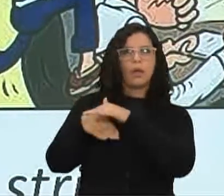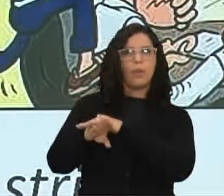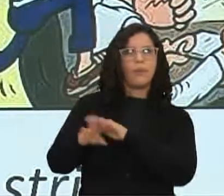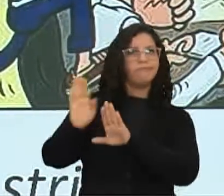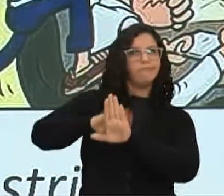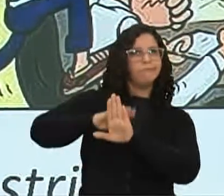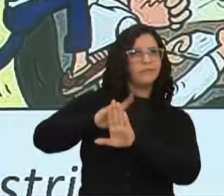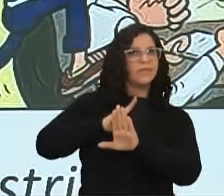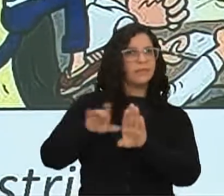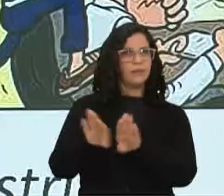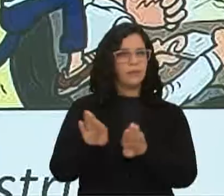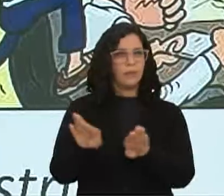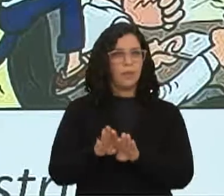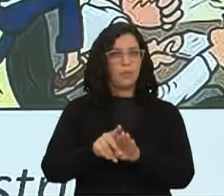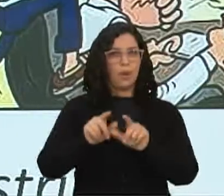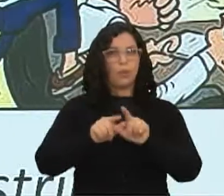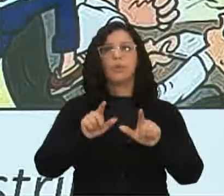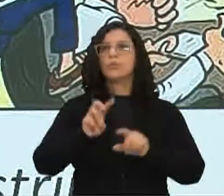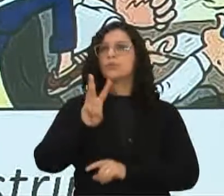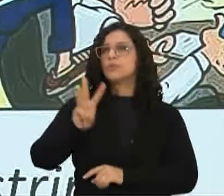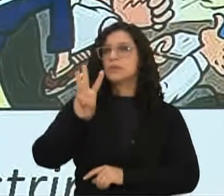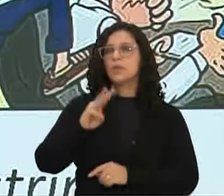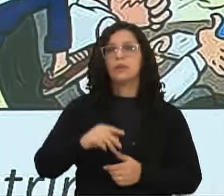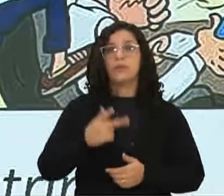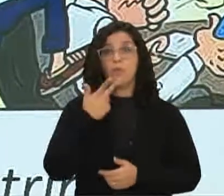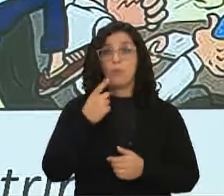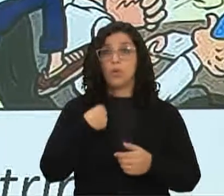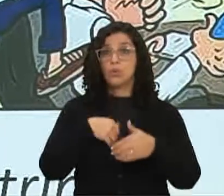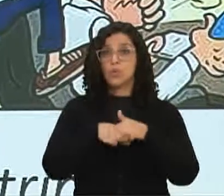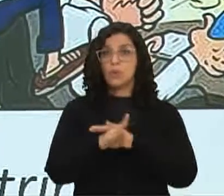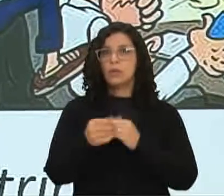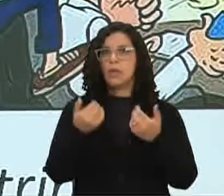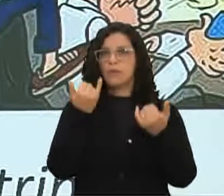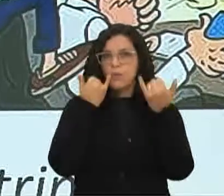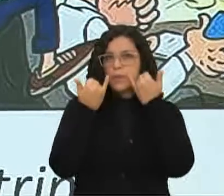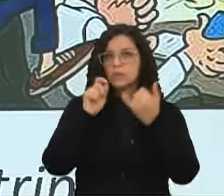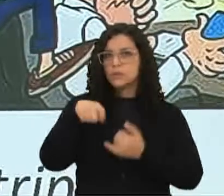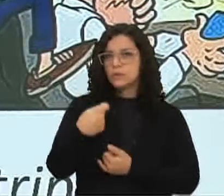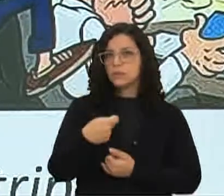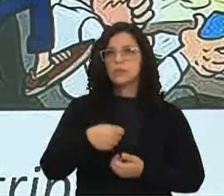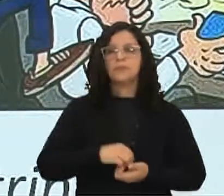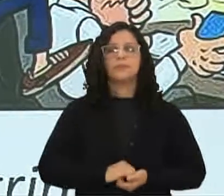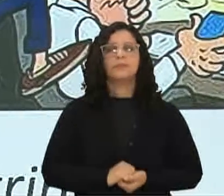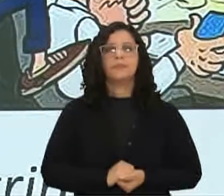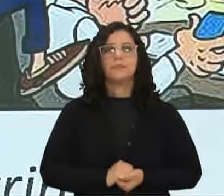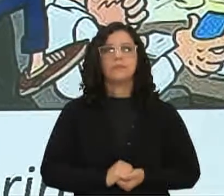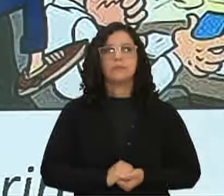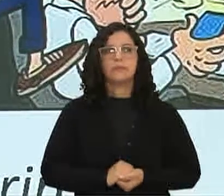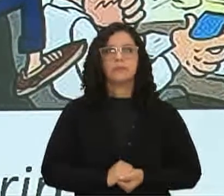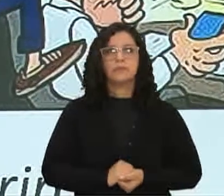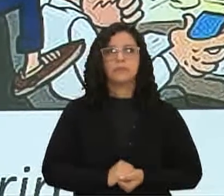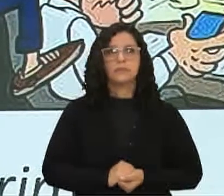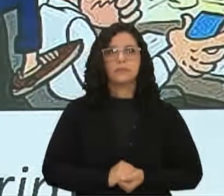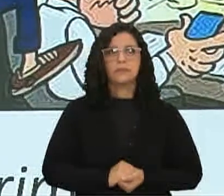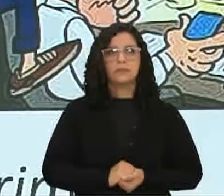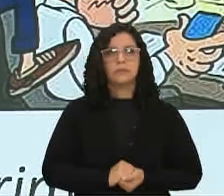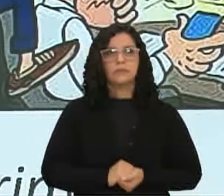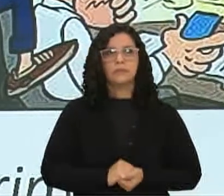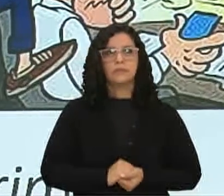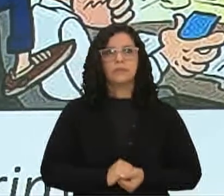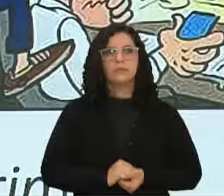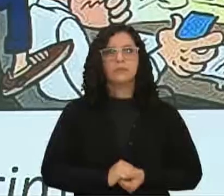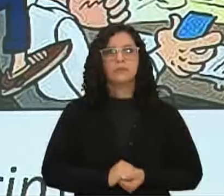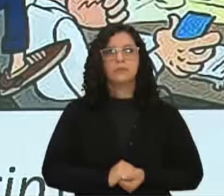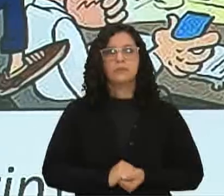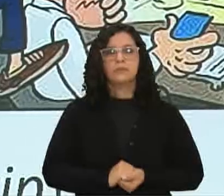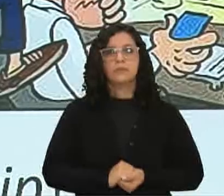trás, né, dessa página. E ele pode armazenar alguns dados seus. They can be spying on you as